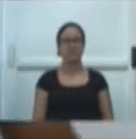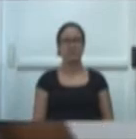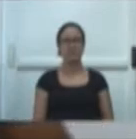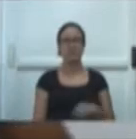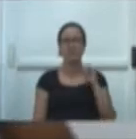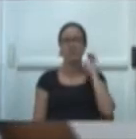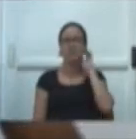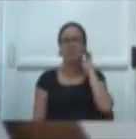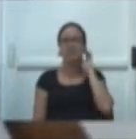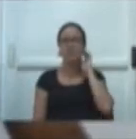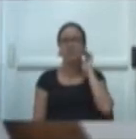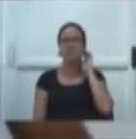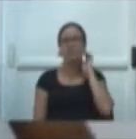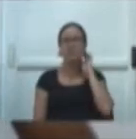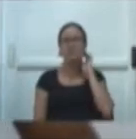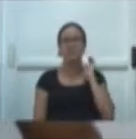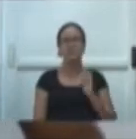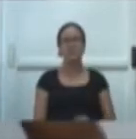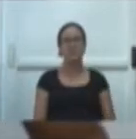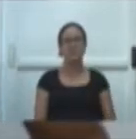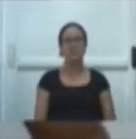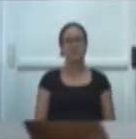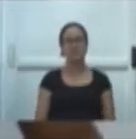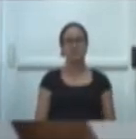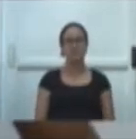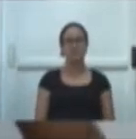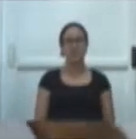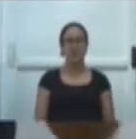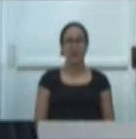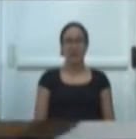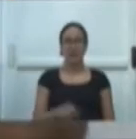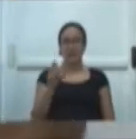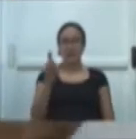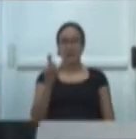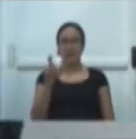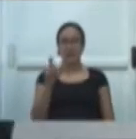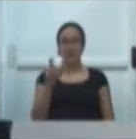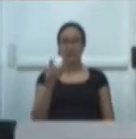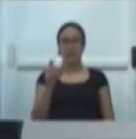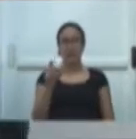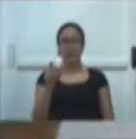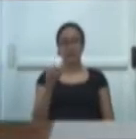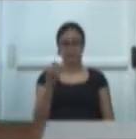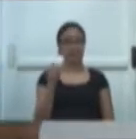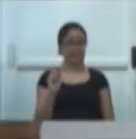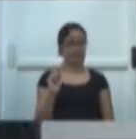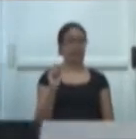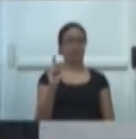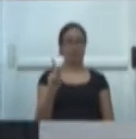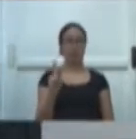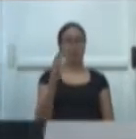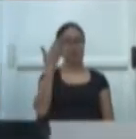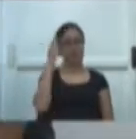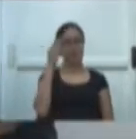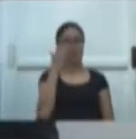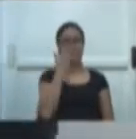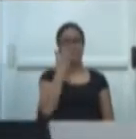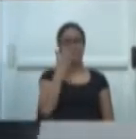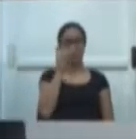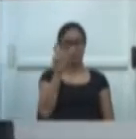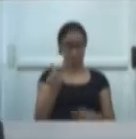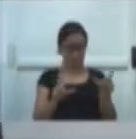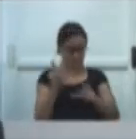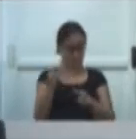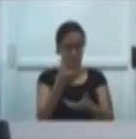Ótimo, tem que cobrar. Ótimo, ótimo, olha só. Vocês falaram da gruta, vocês falaram do